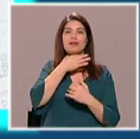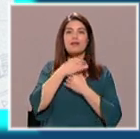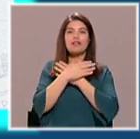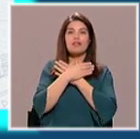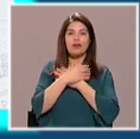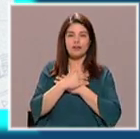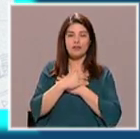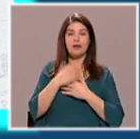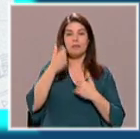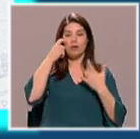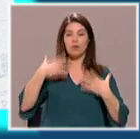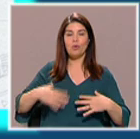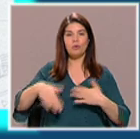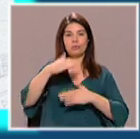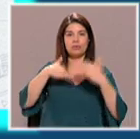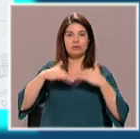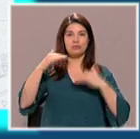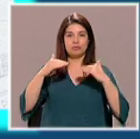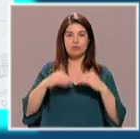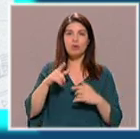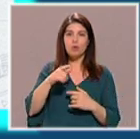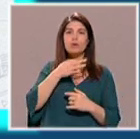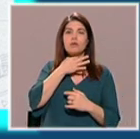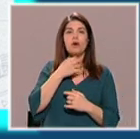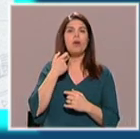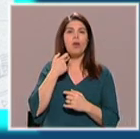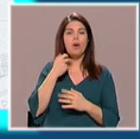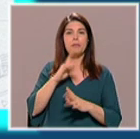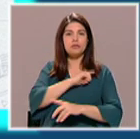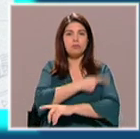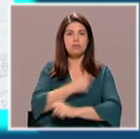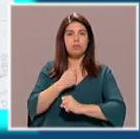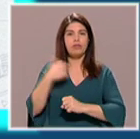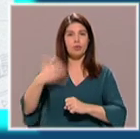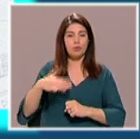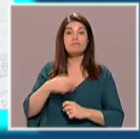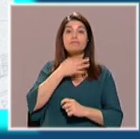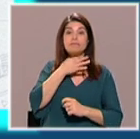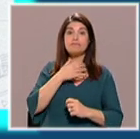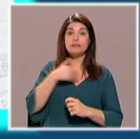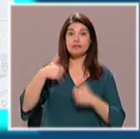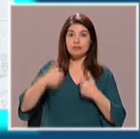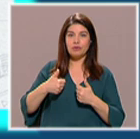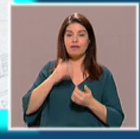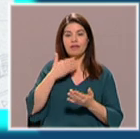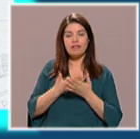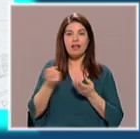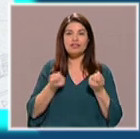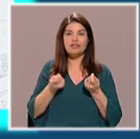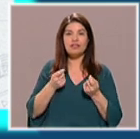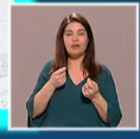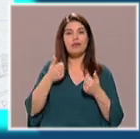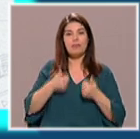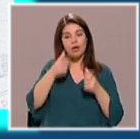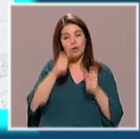organismo. Para um órgão tão pequeno, a tiroide tem um poder enorme. Uma tiroide saudável gera as células de forma tão eficaz que nos